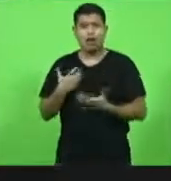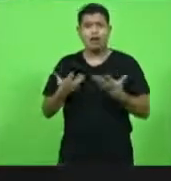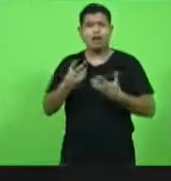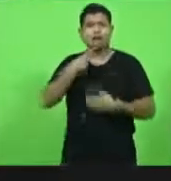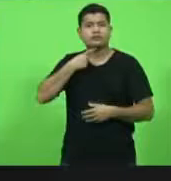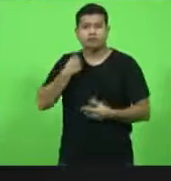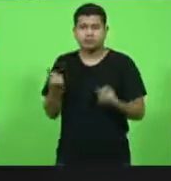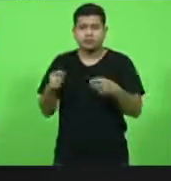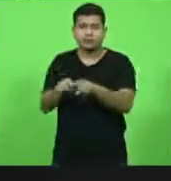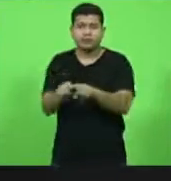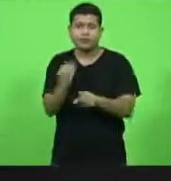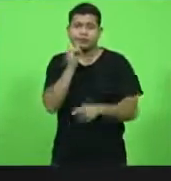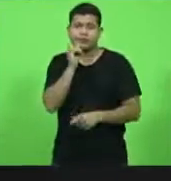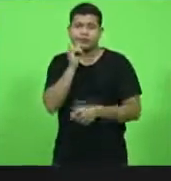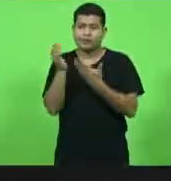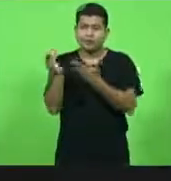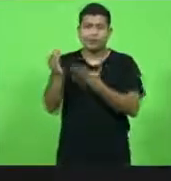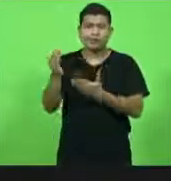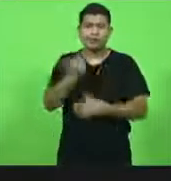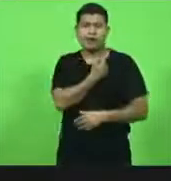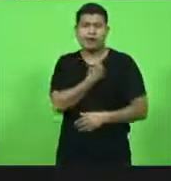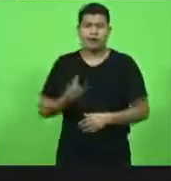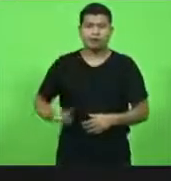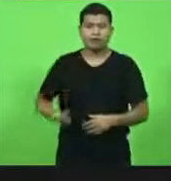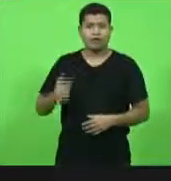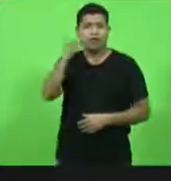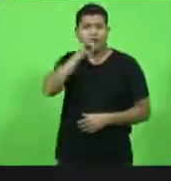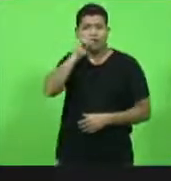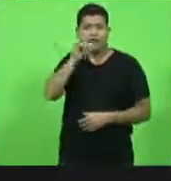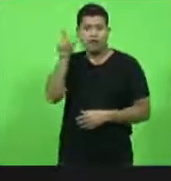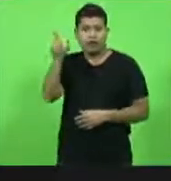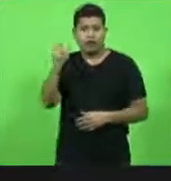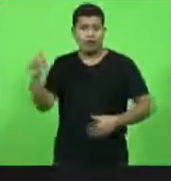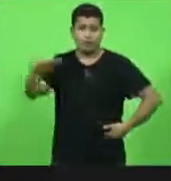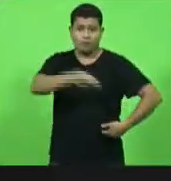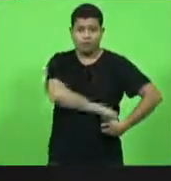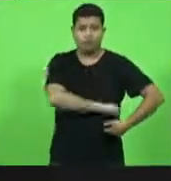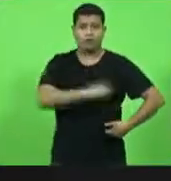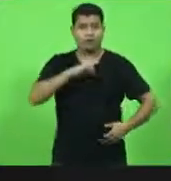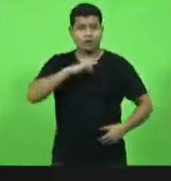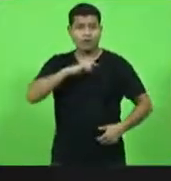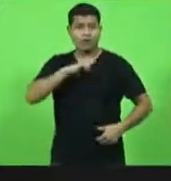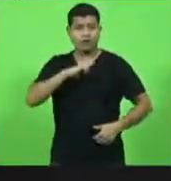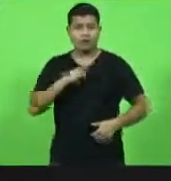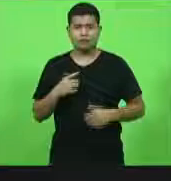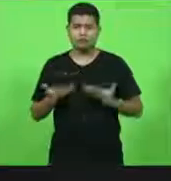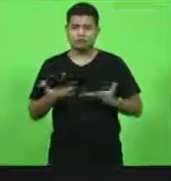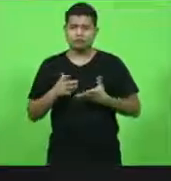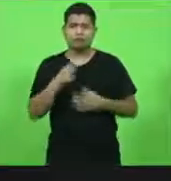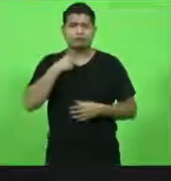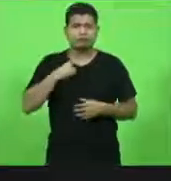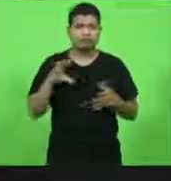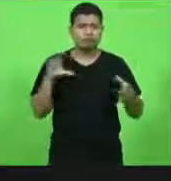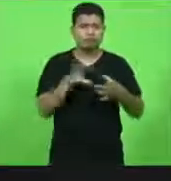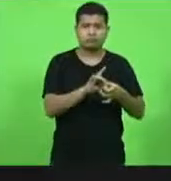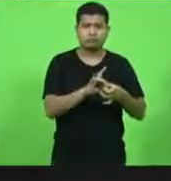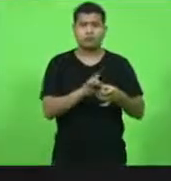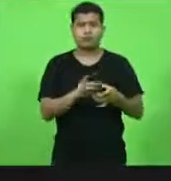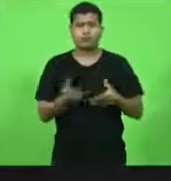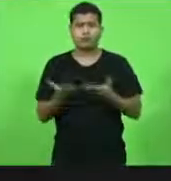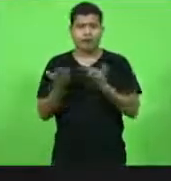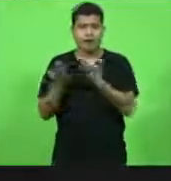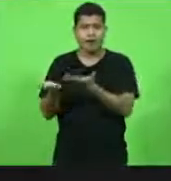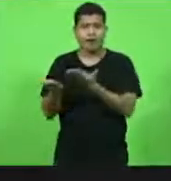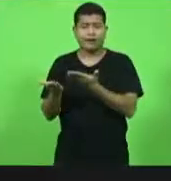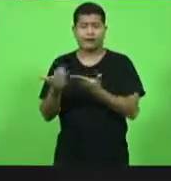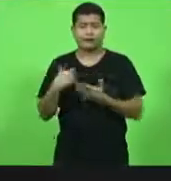por exemplo, o governo italiano, o embaixador se mostrou à disposição na vacina Reitera. O secretário de Saúde